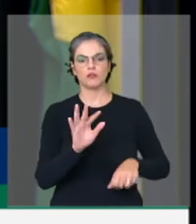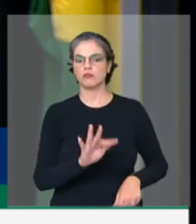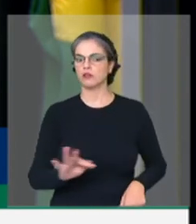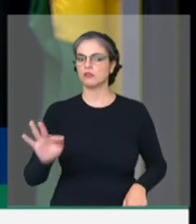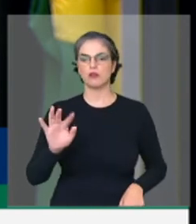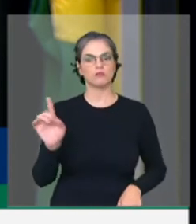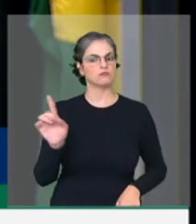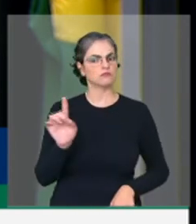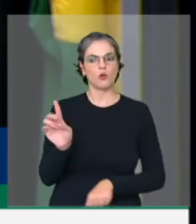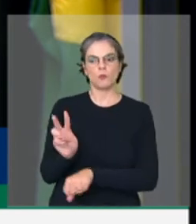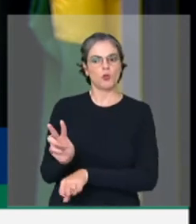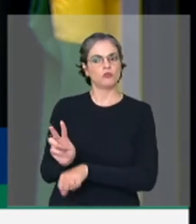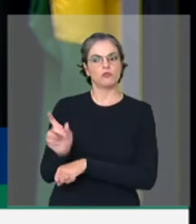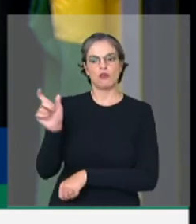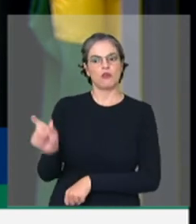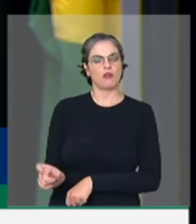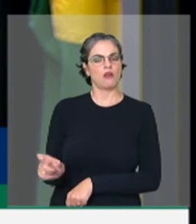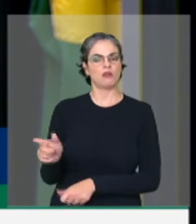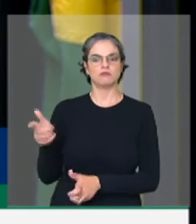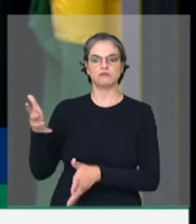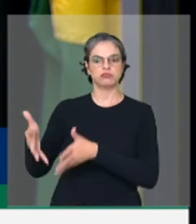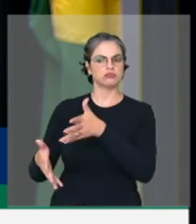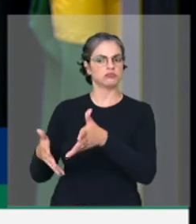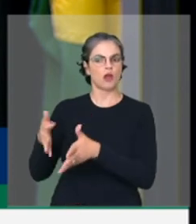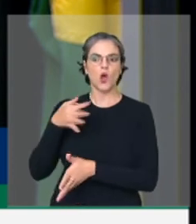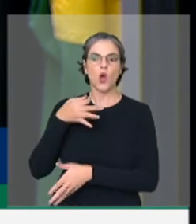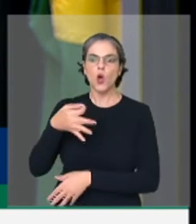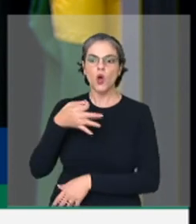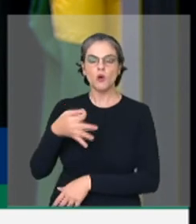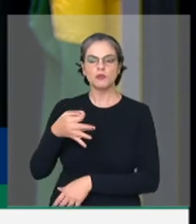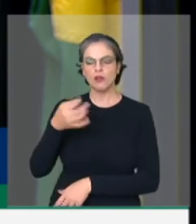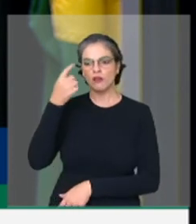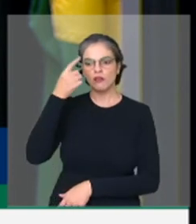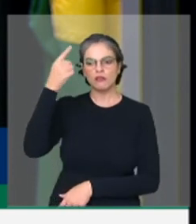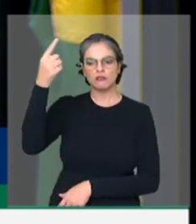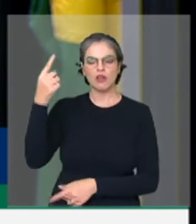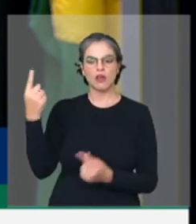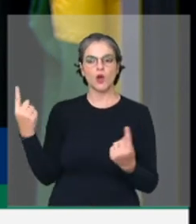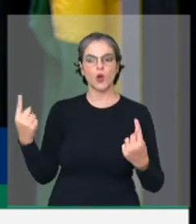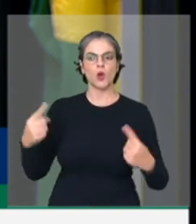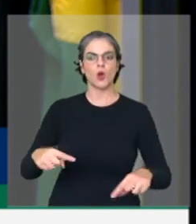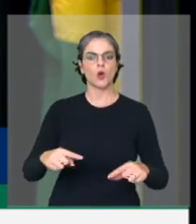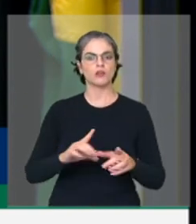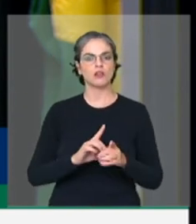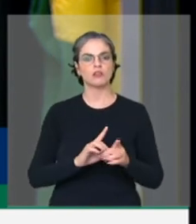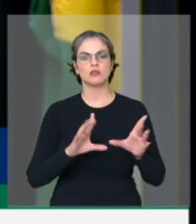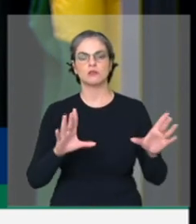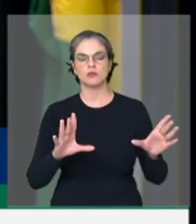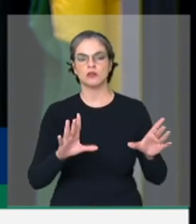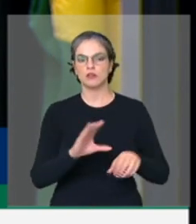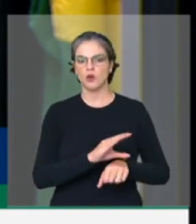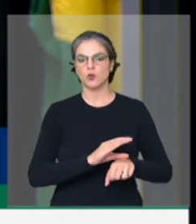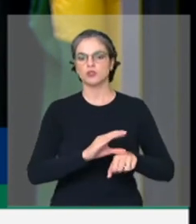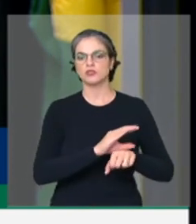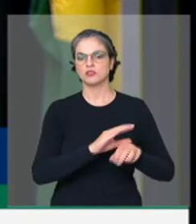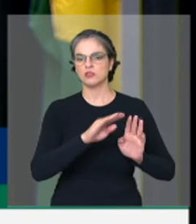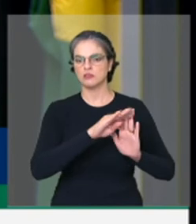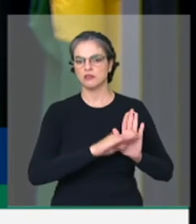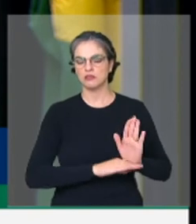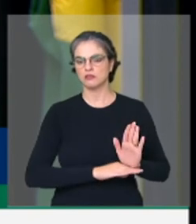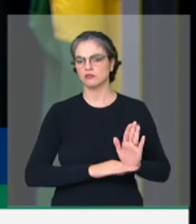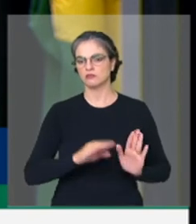a propagação de expressões e ideias atentatórias à ordem constitucional e ao